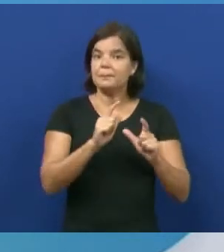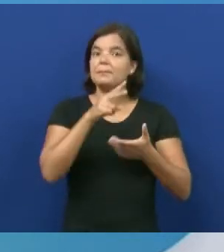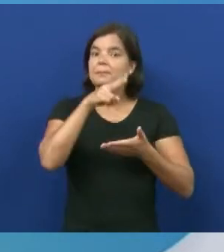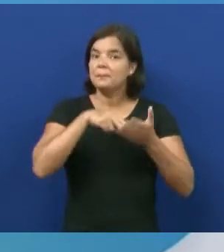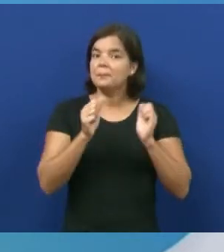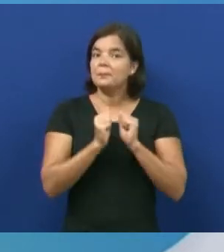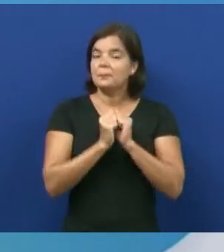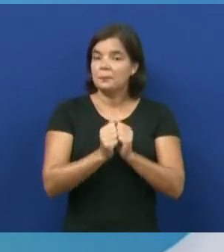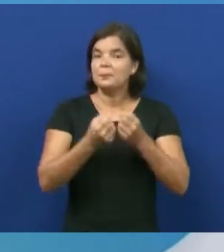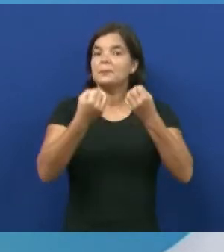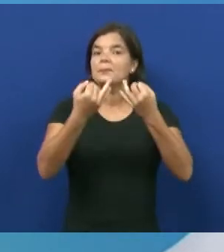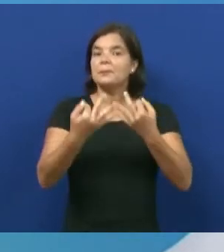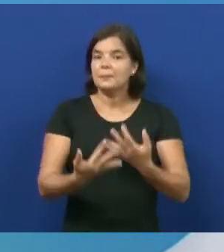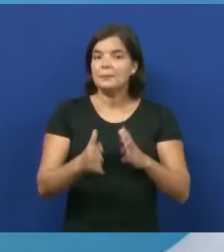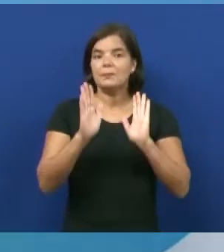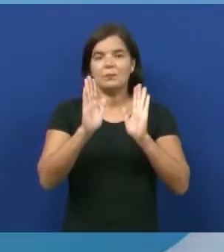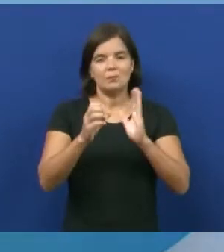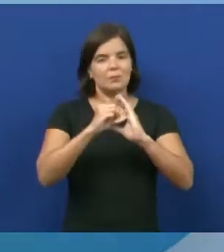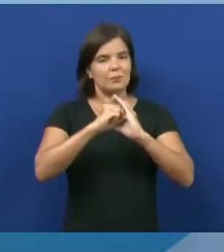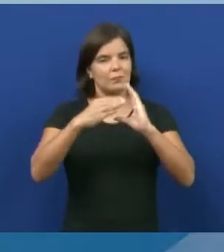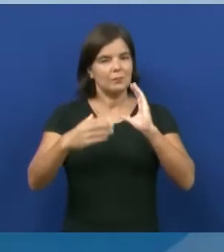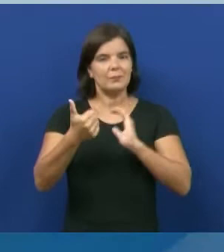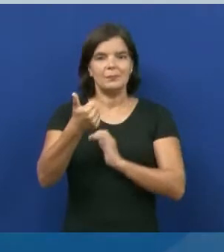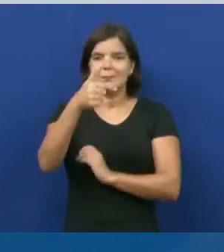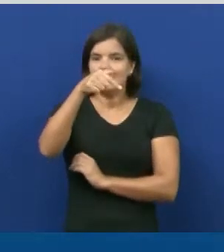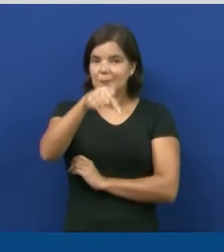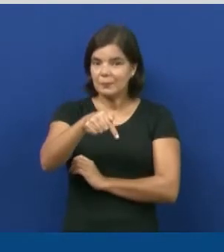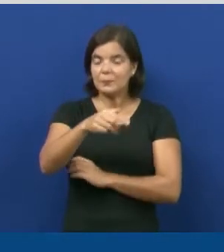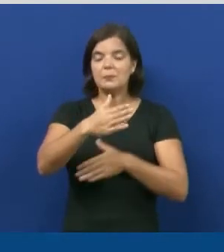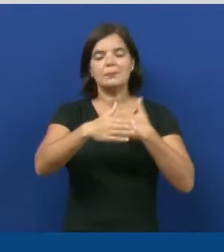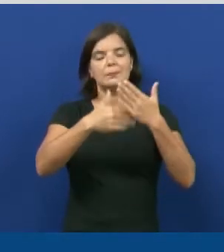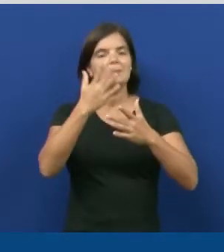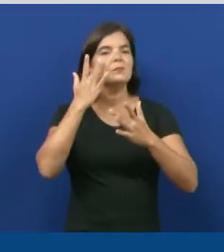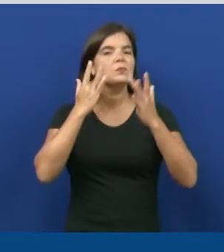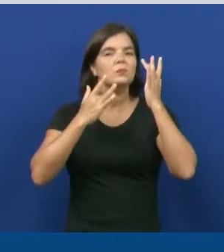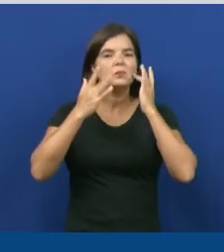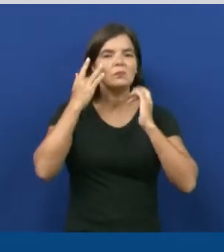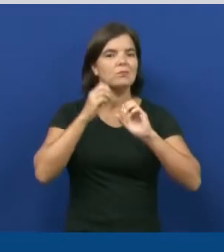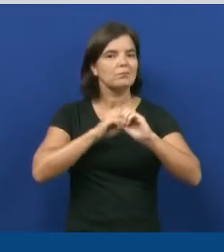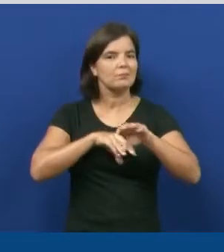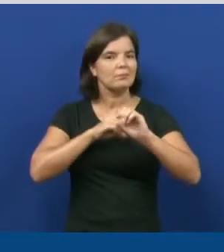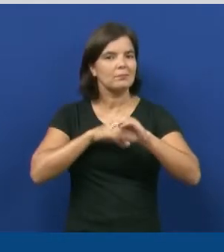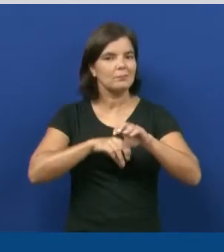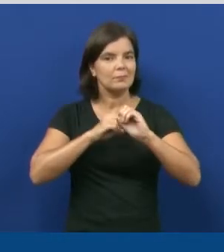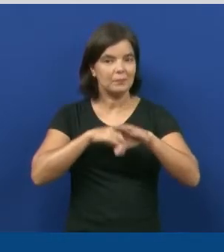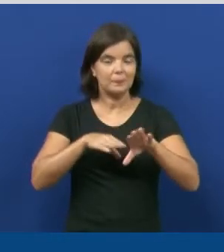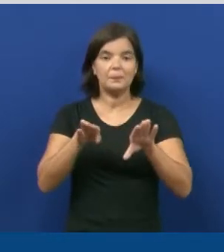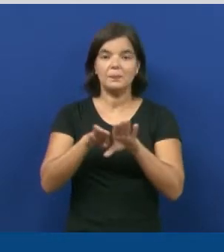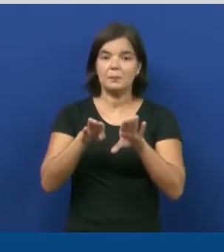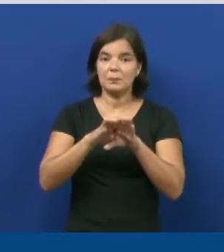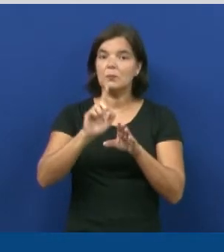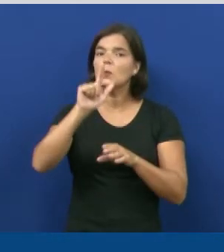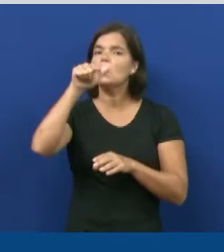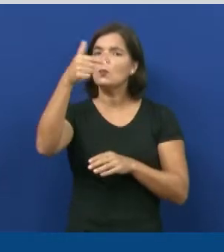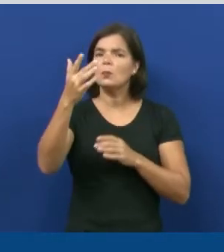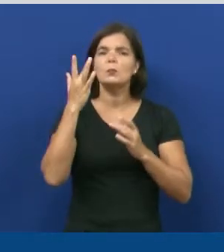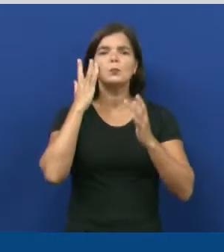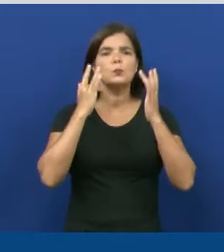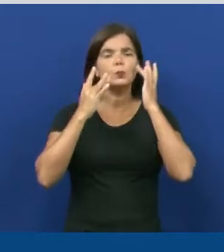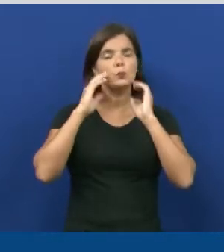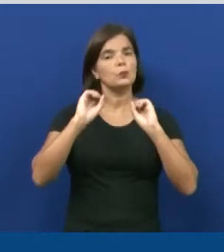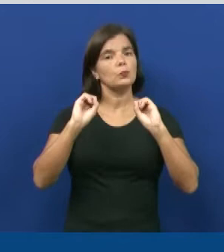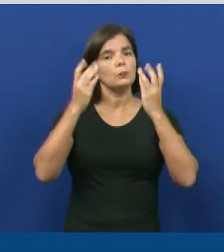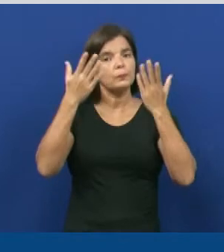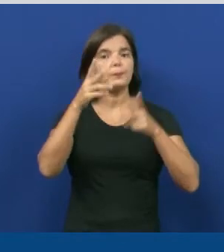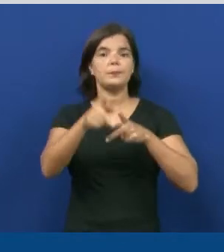juntos, que diz o seguinte: já no século XVII, além do teatro de catequese, emergem outros tipos de teatro que celebram